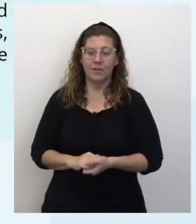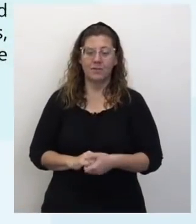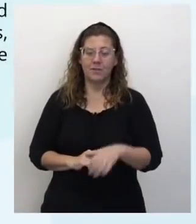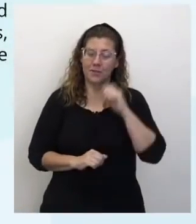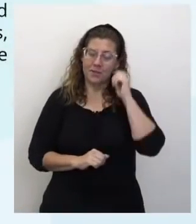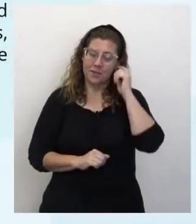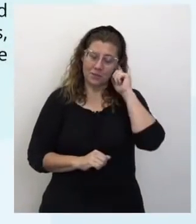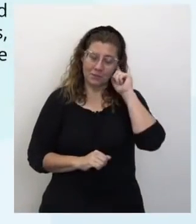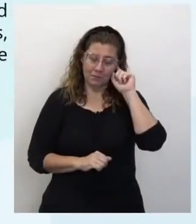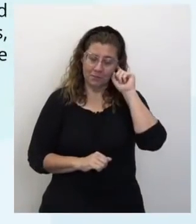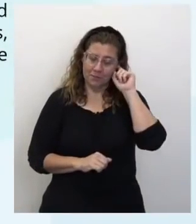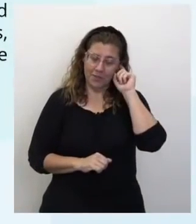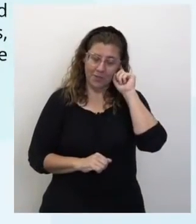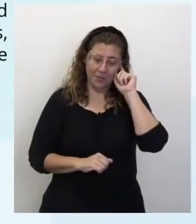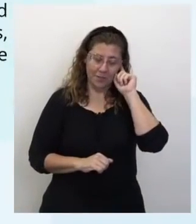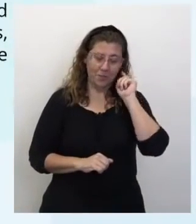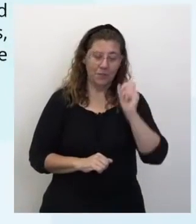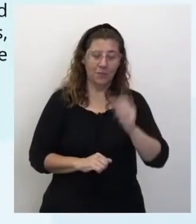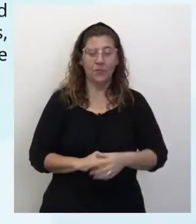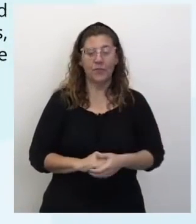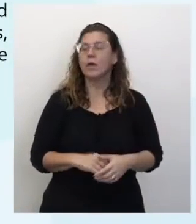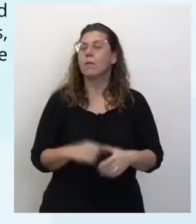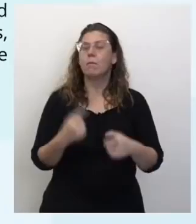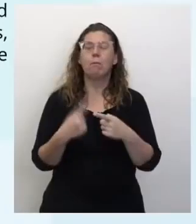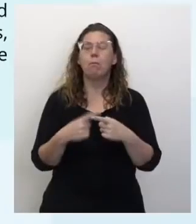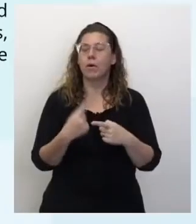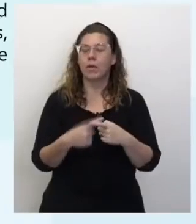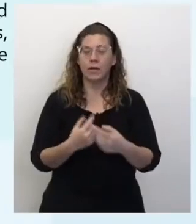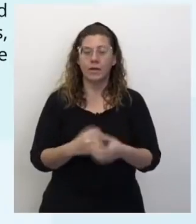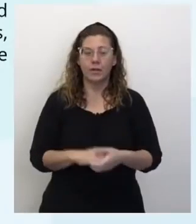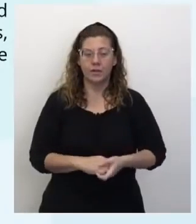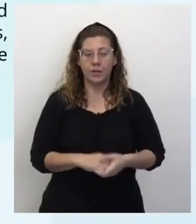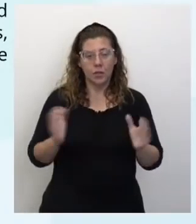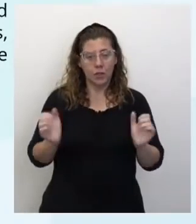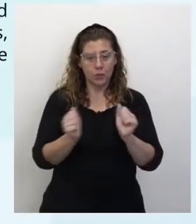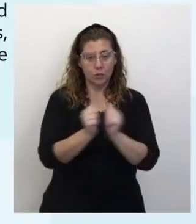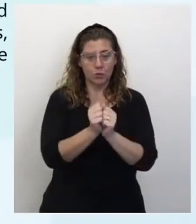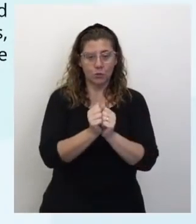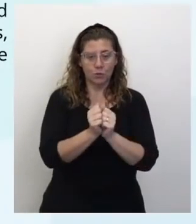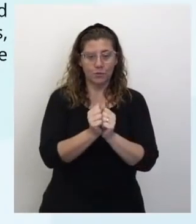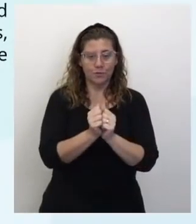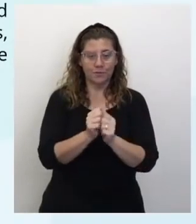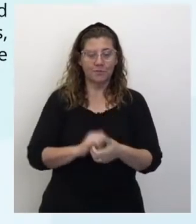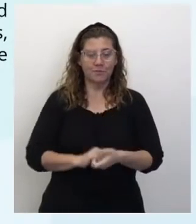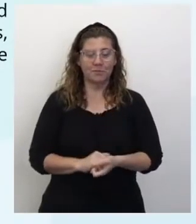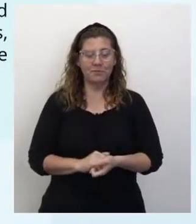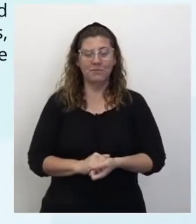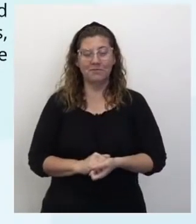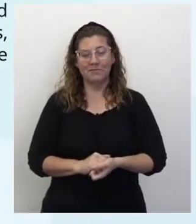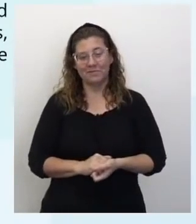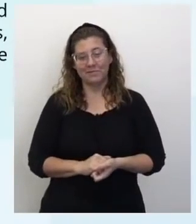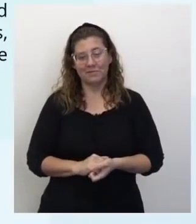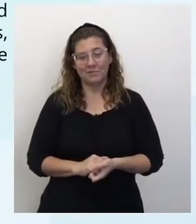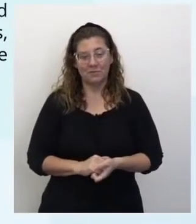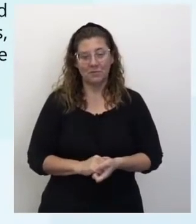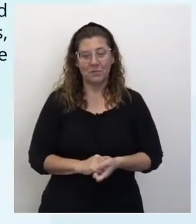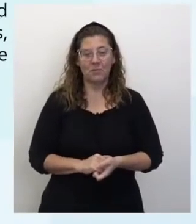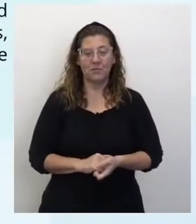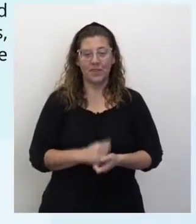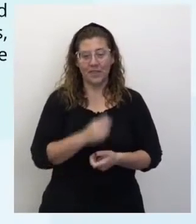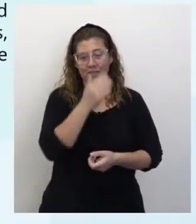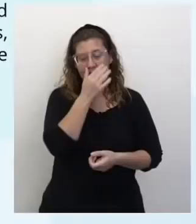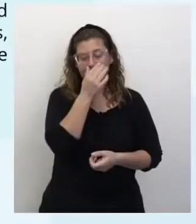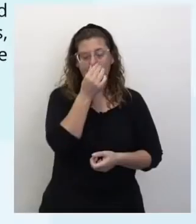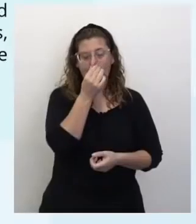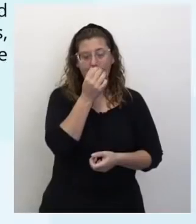que because quer dizer porquê. Porquê. Aqui é o porquê junto, porque você está explicando, né? Uhum. Aqui tem one idea